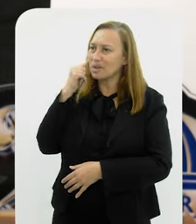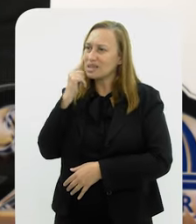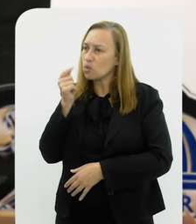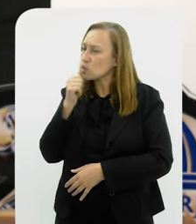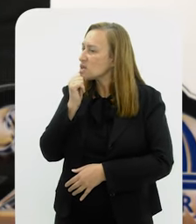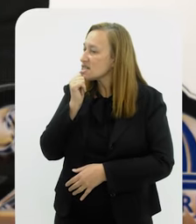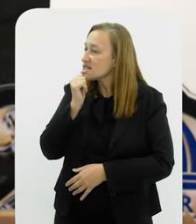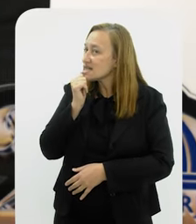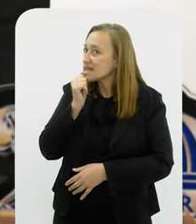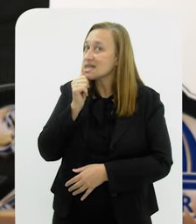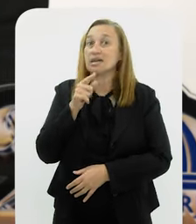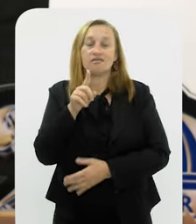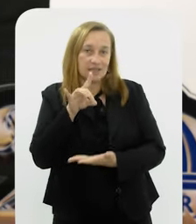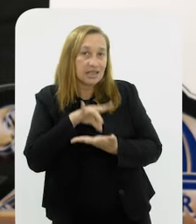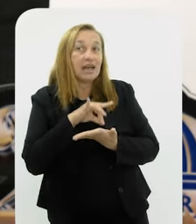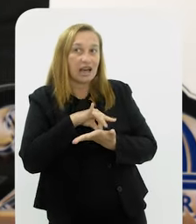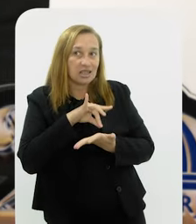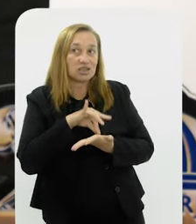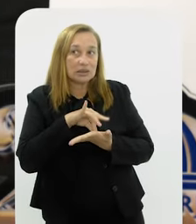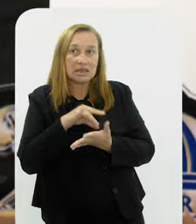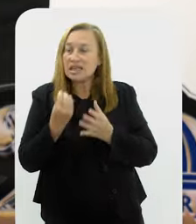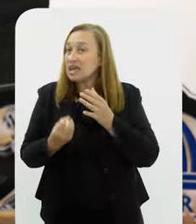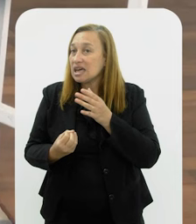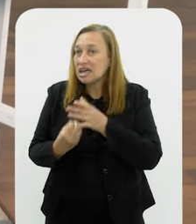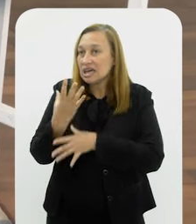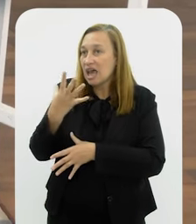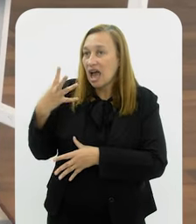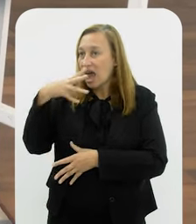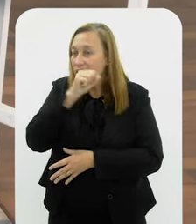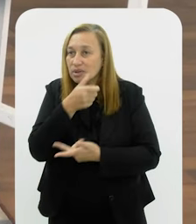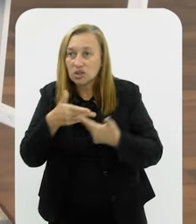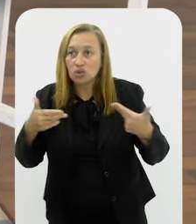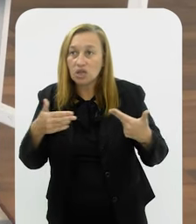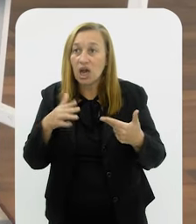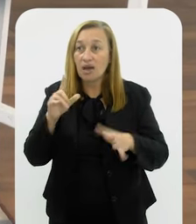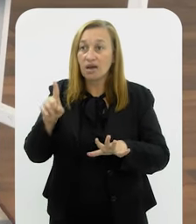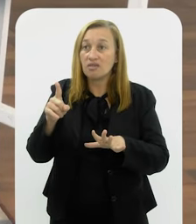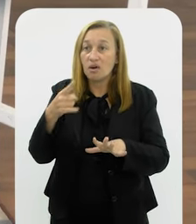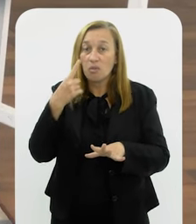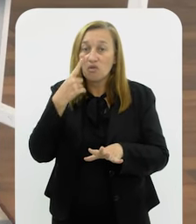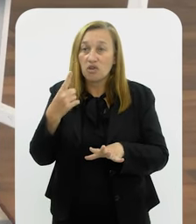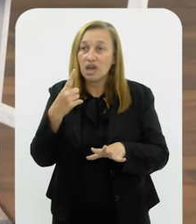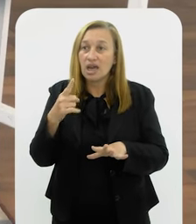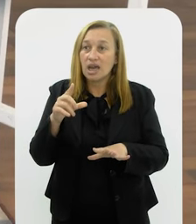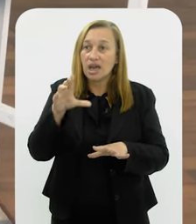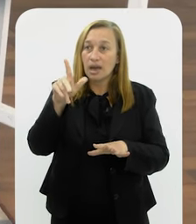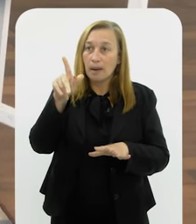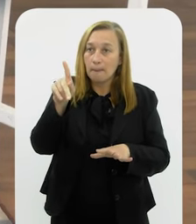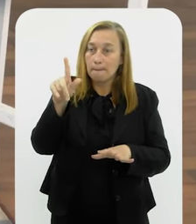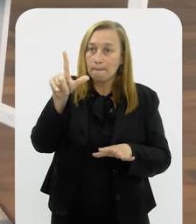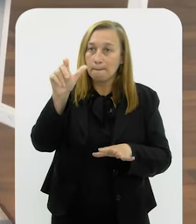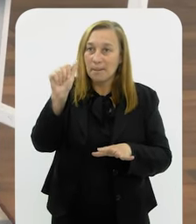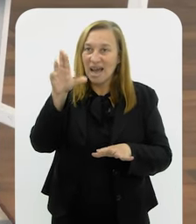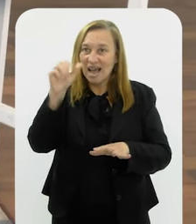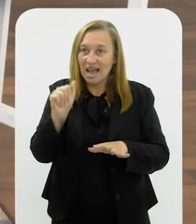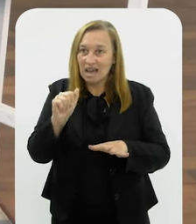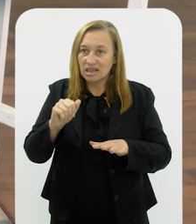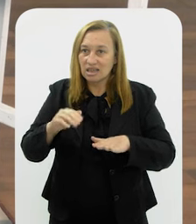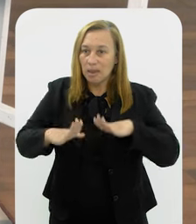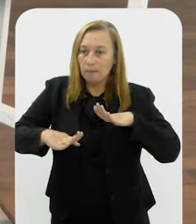é um pioneiro. É, um, é né? Ele é muito criativo. Ele falou, pô, Mauro, vamos colocar placa de